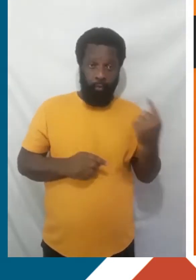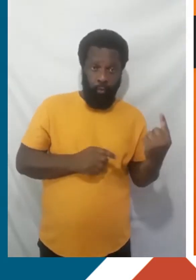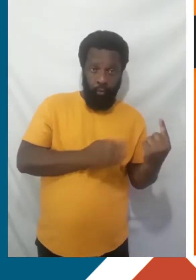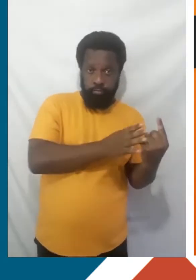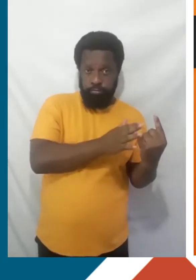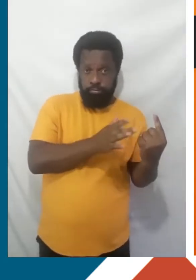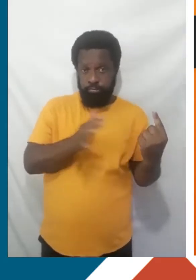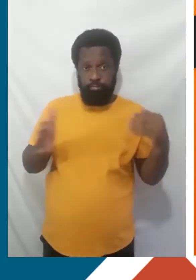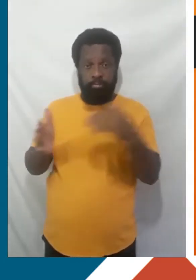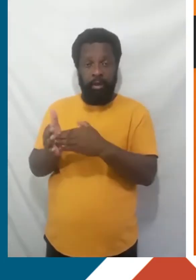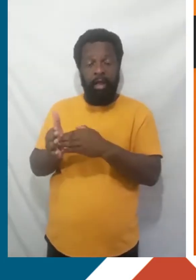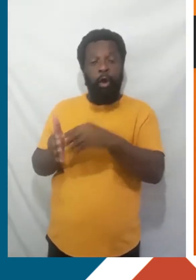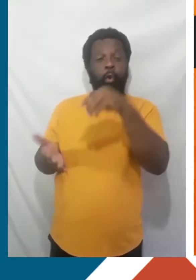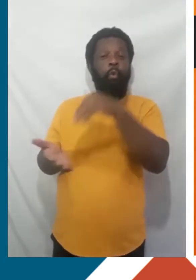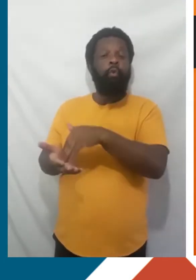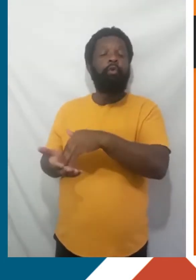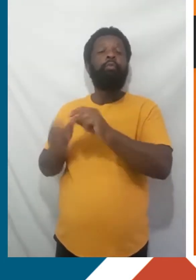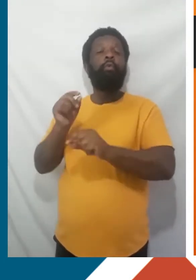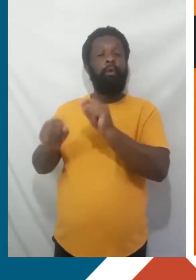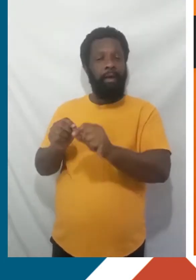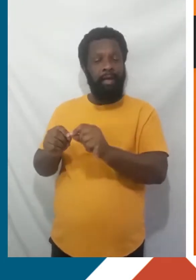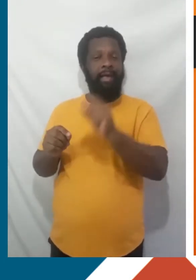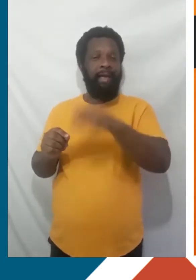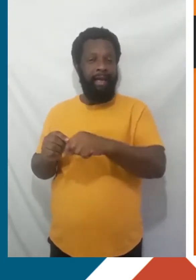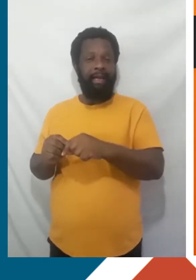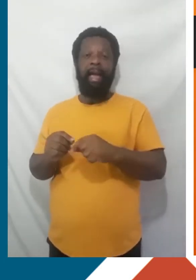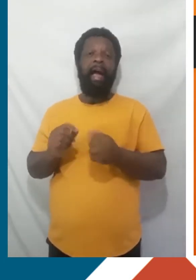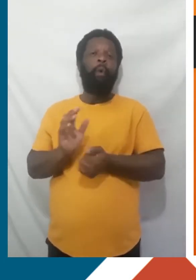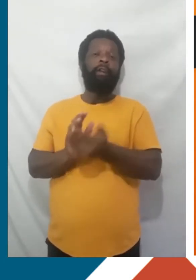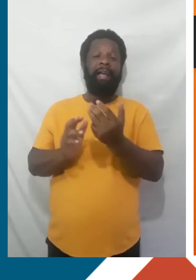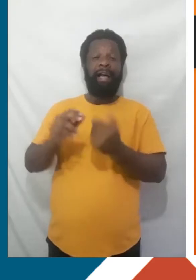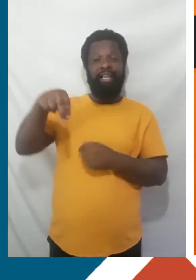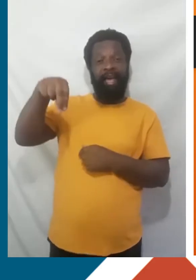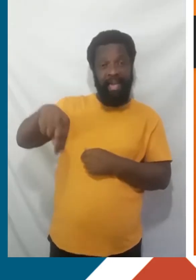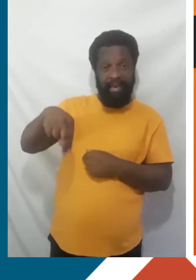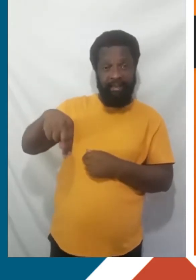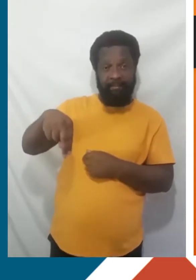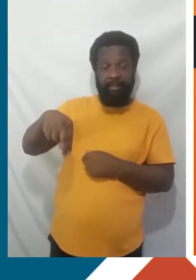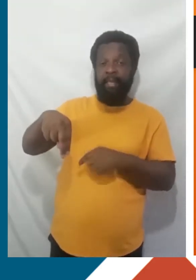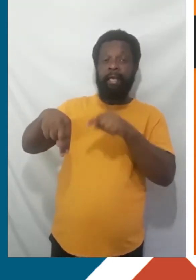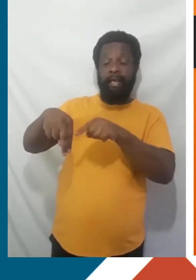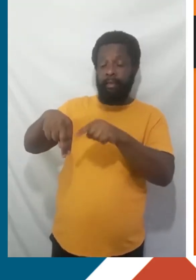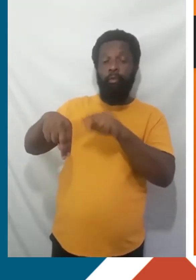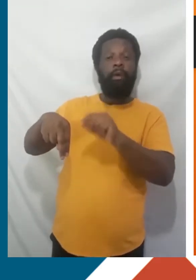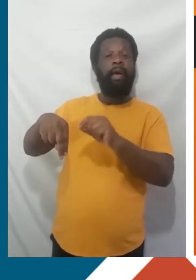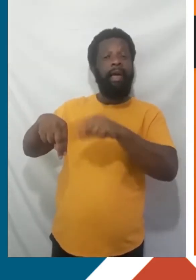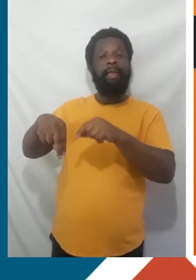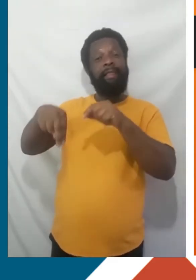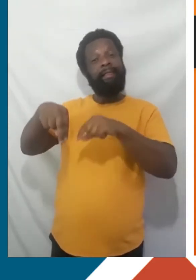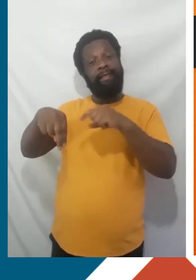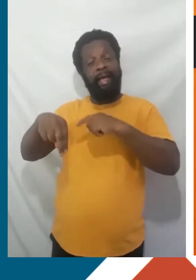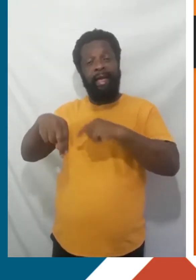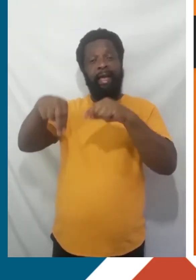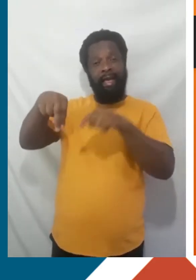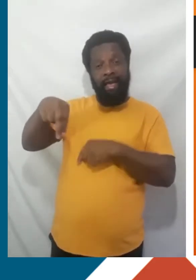a partir do 1, de modo que o último objeto a ser contado seja um número n, que significa dizer